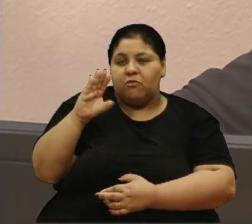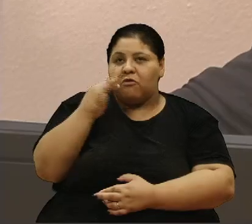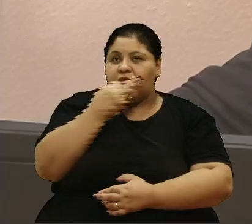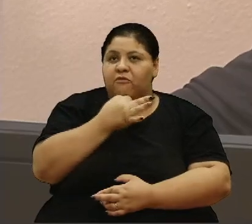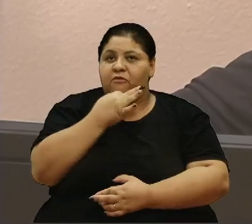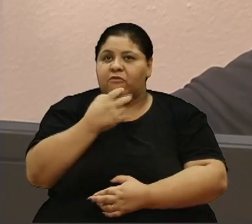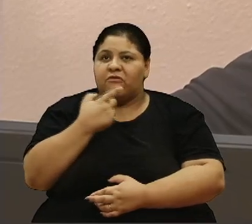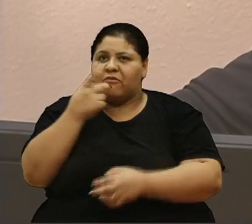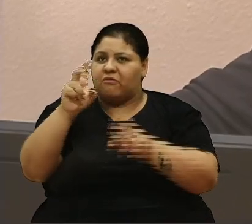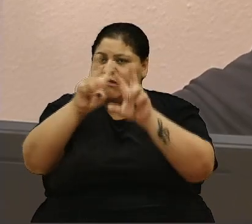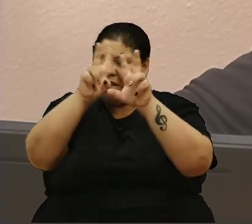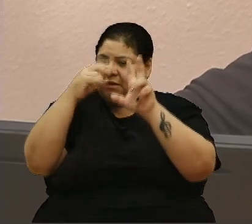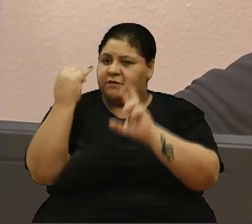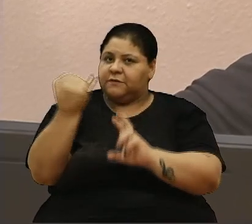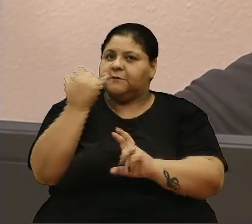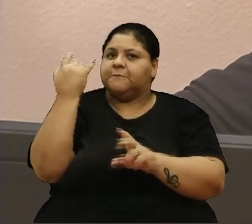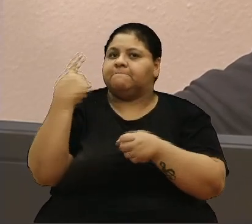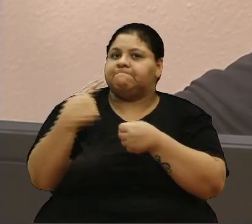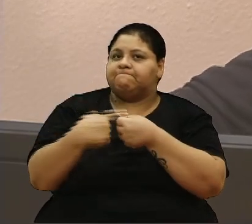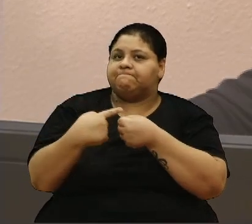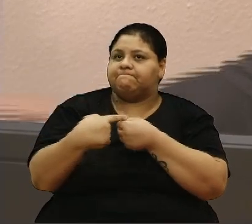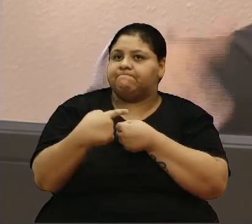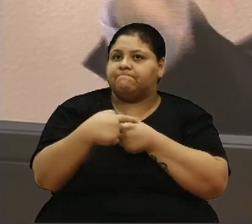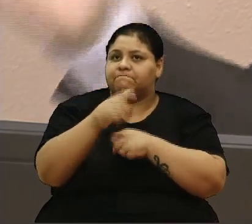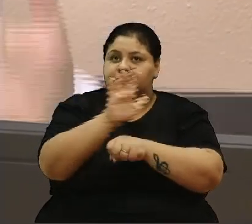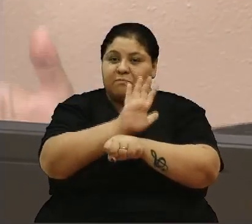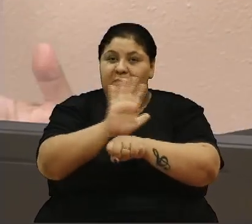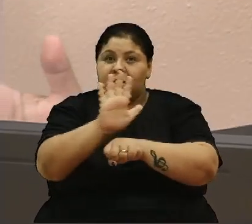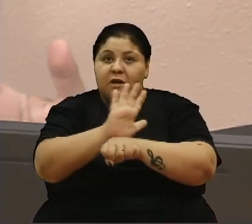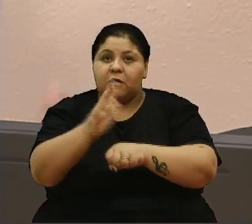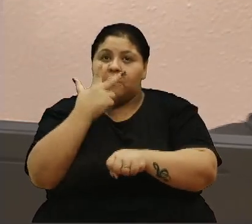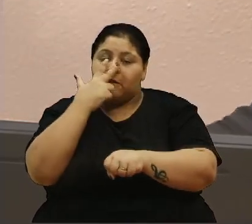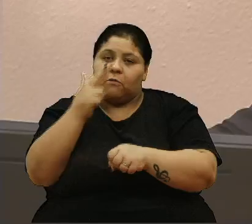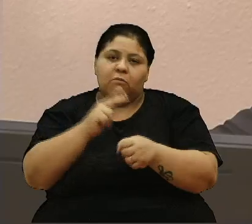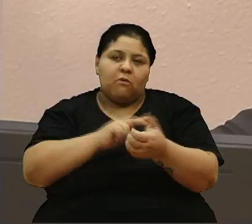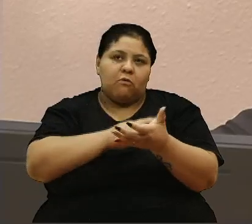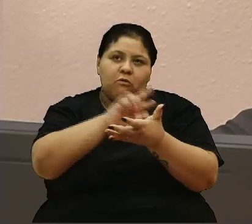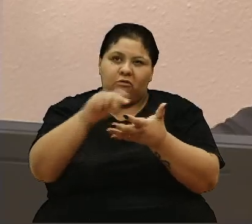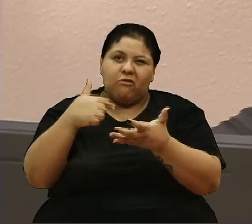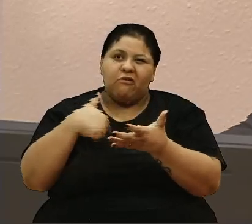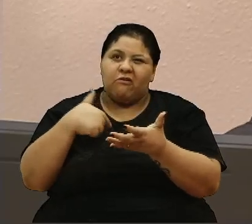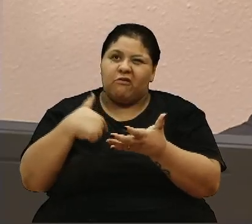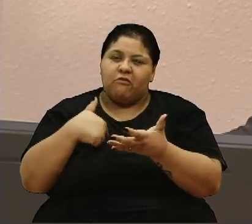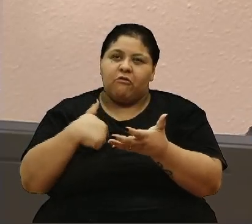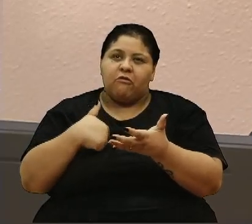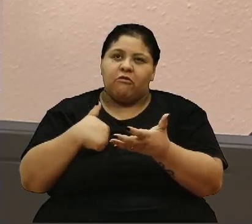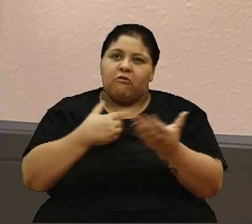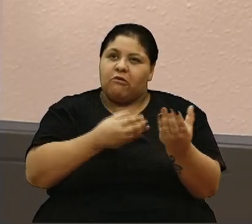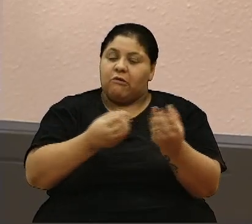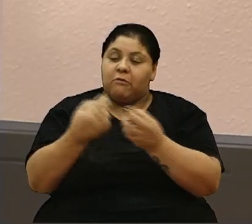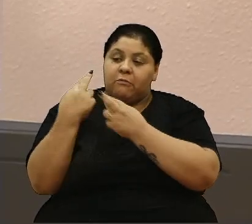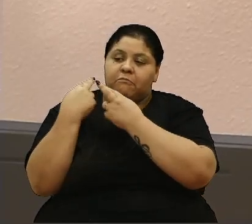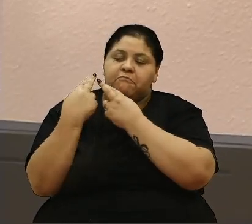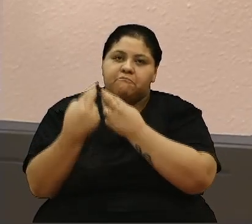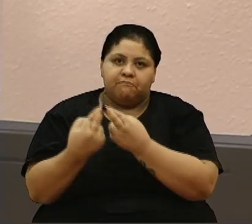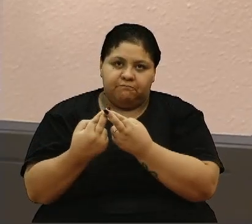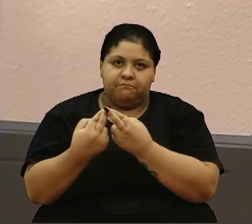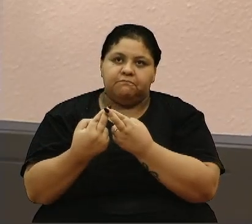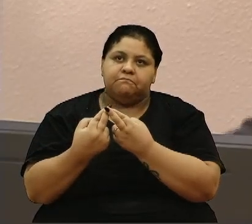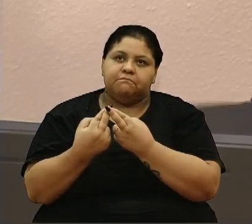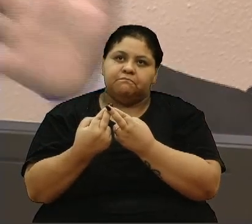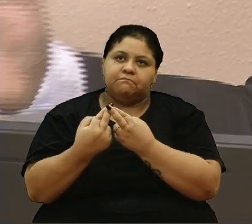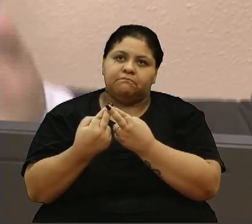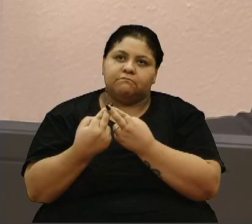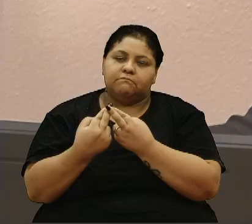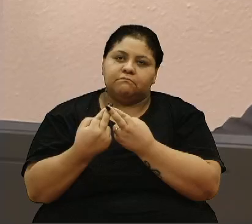tema fundamental para a cidade, que é o caso Manha Bosco, como tantos outros. E eu tenho tido muita responsabilidade